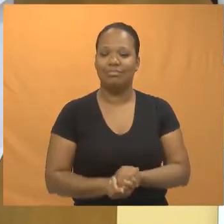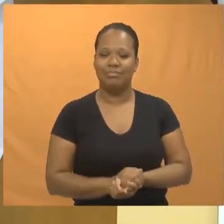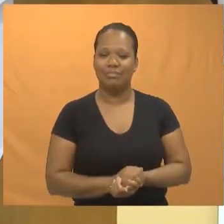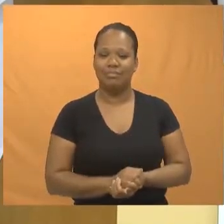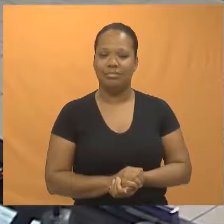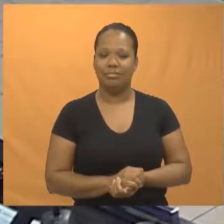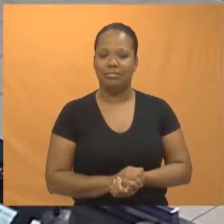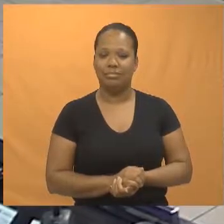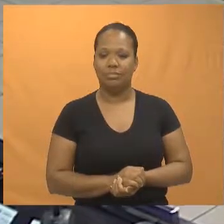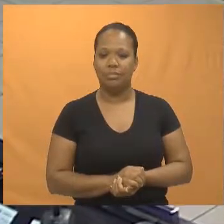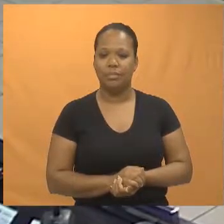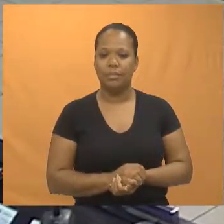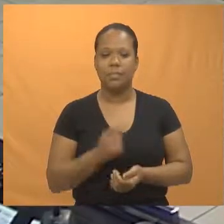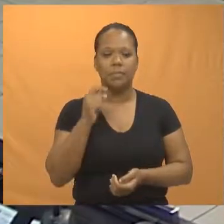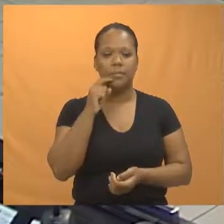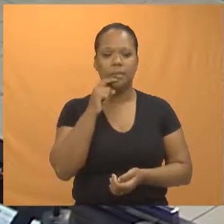cidade.